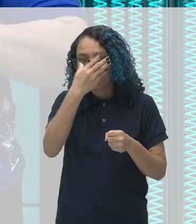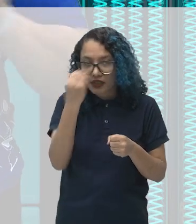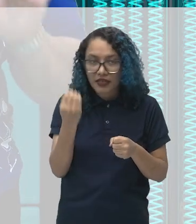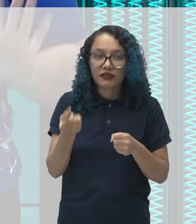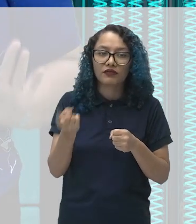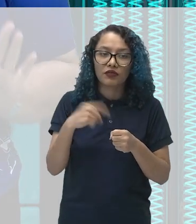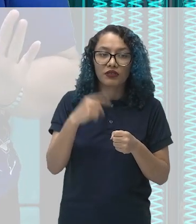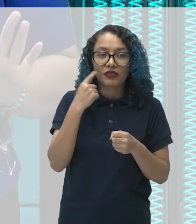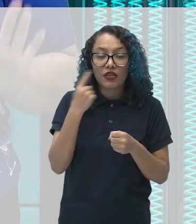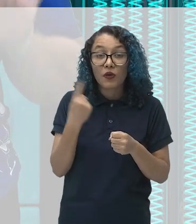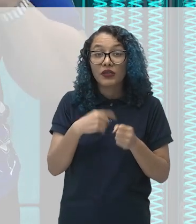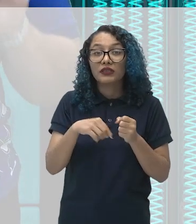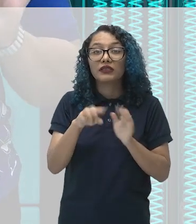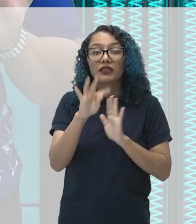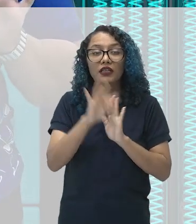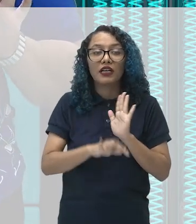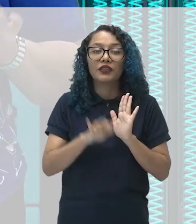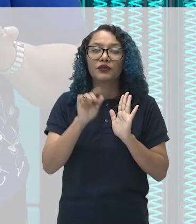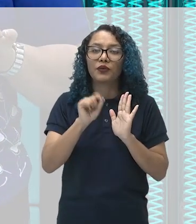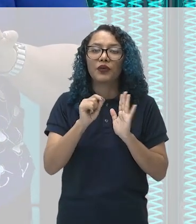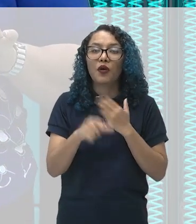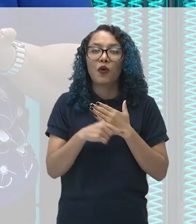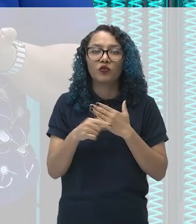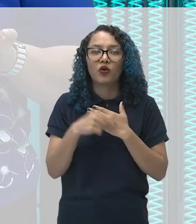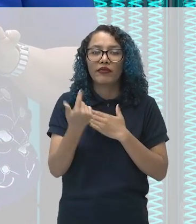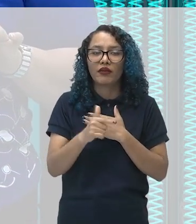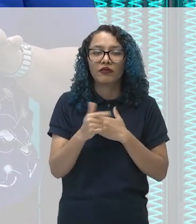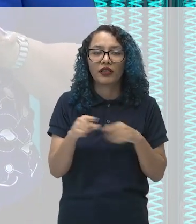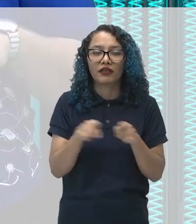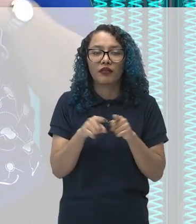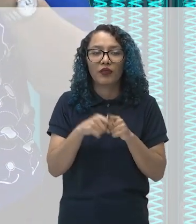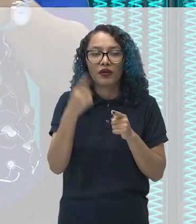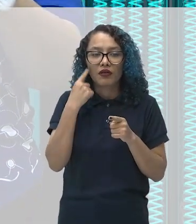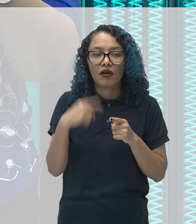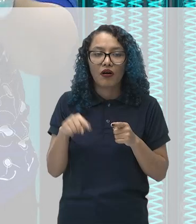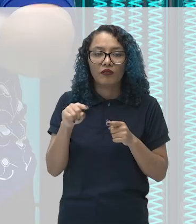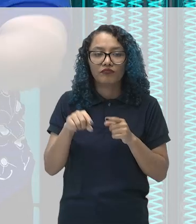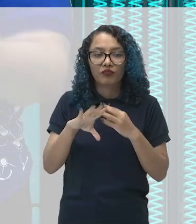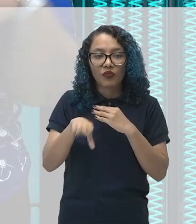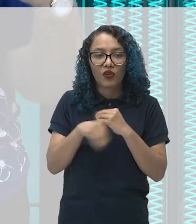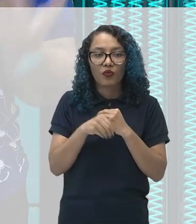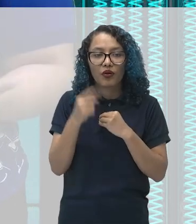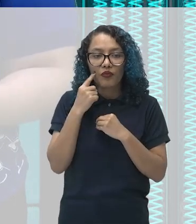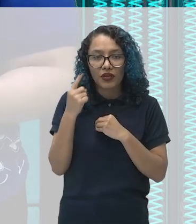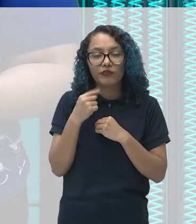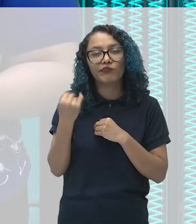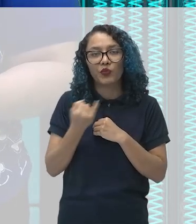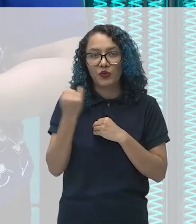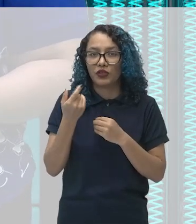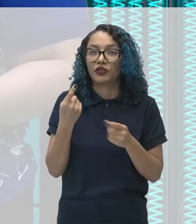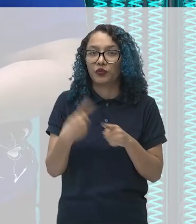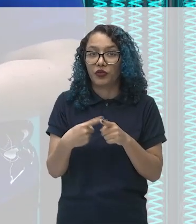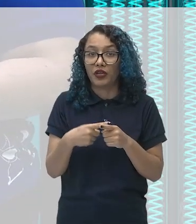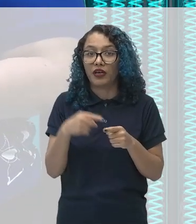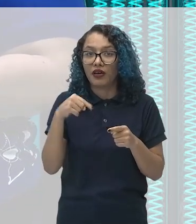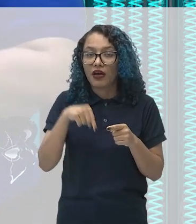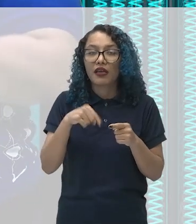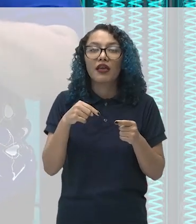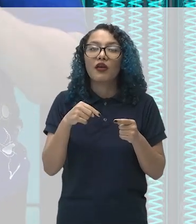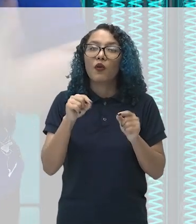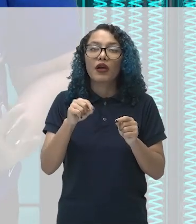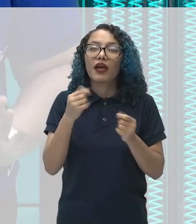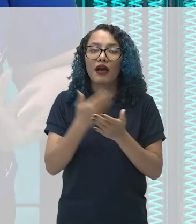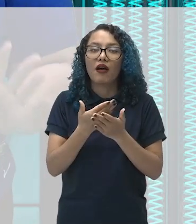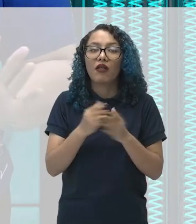aqui não tinha uma autoria. Tem aqui uma observaçãozinha nossa, importante, porque isso aqui é uma aula, mas o autor